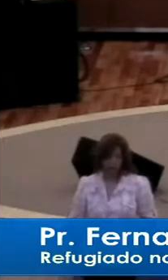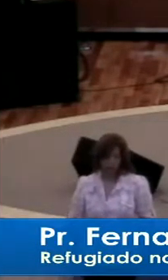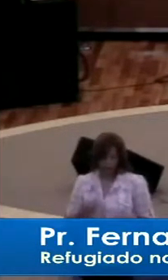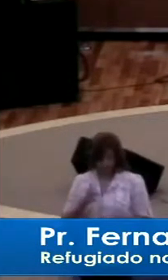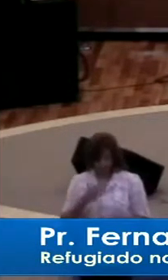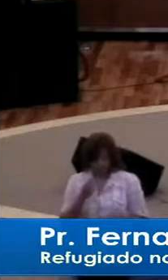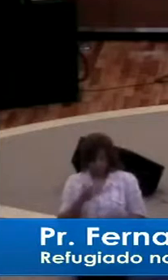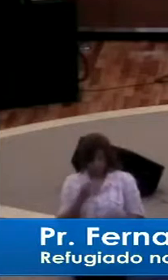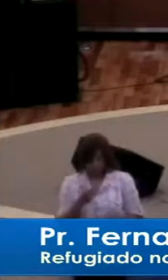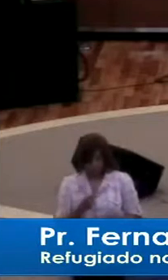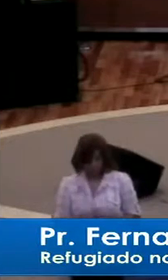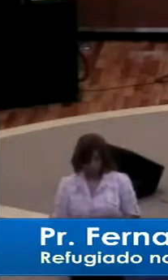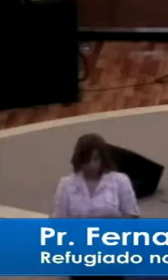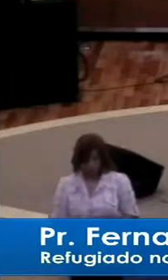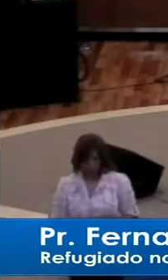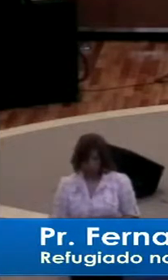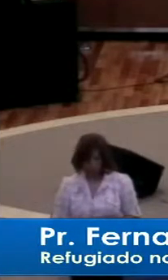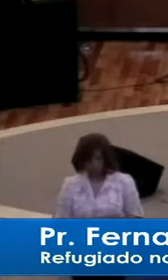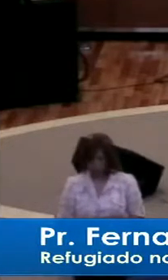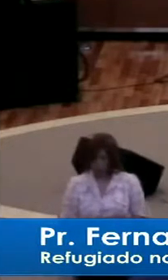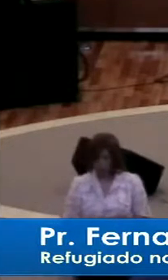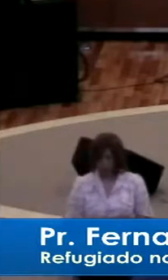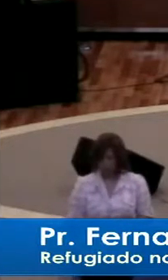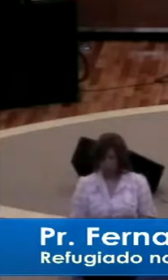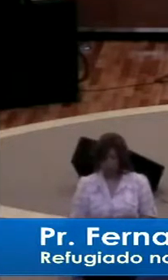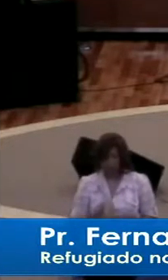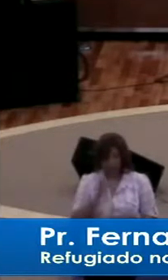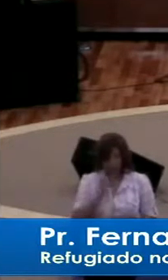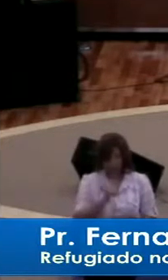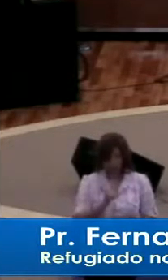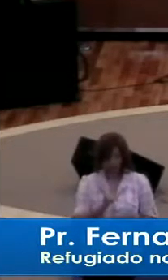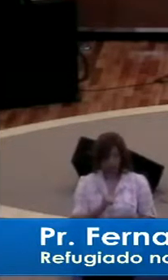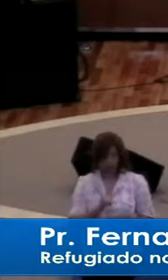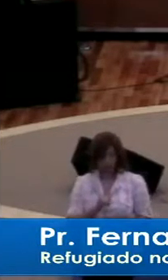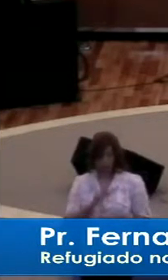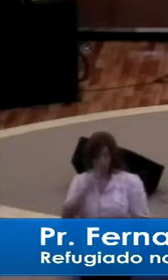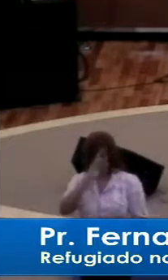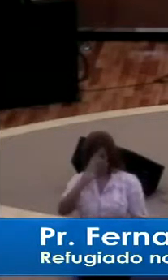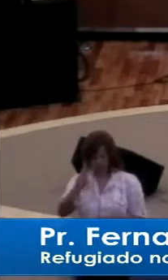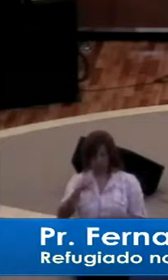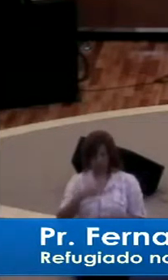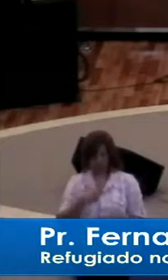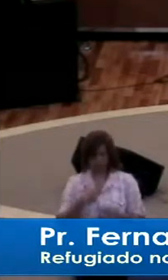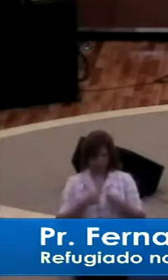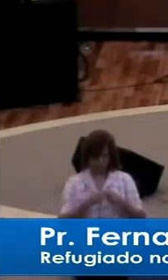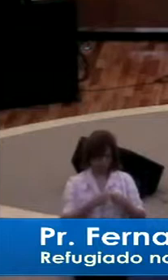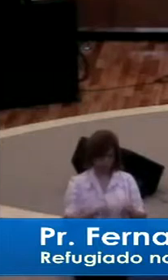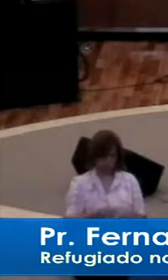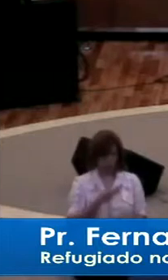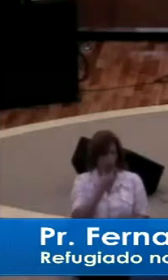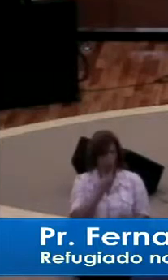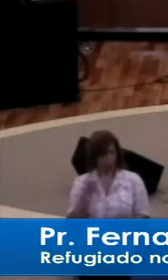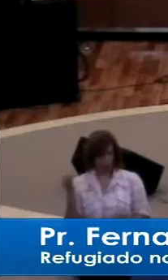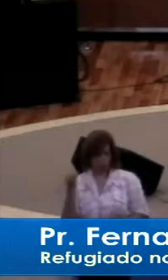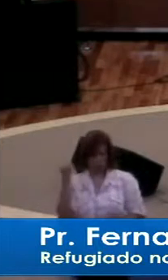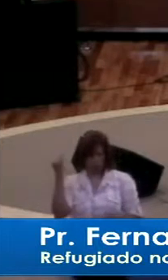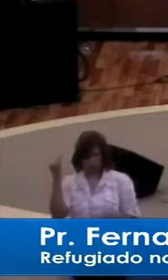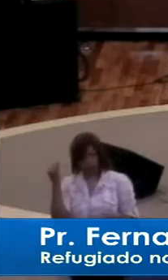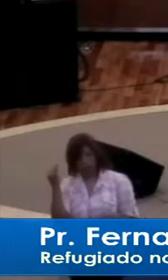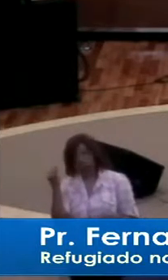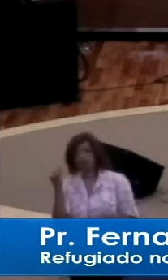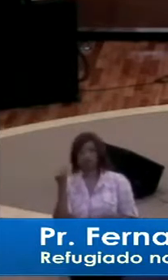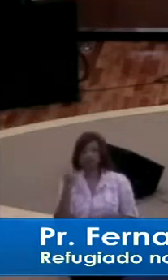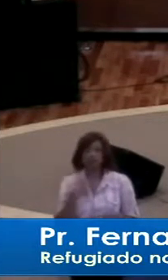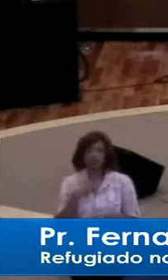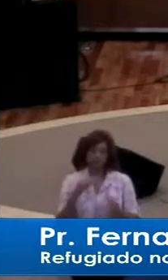assim, olha, disse o gerente daquele lugar, eu sou não sei o que lá do centro, esqueci o nome. E